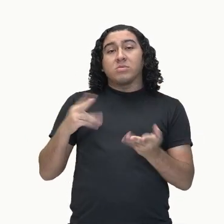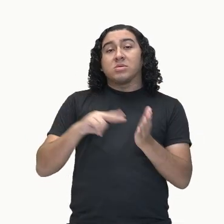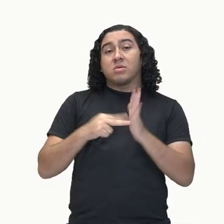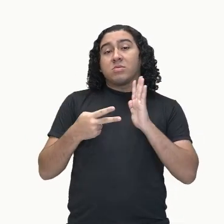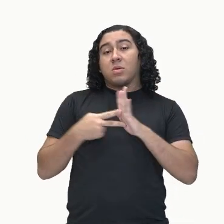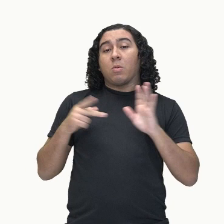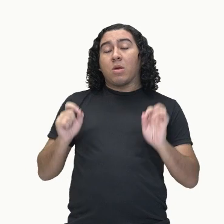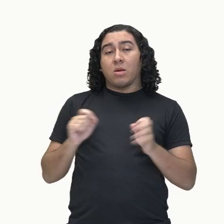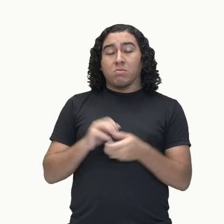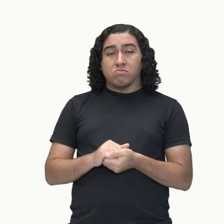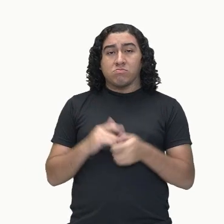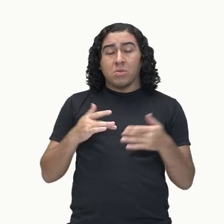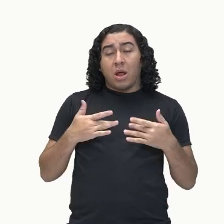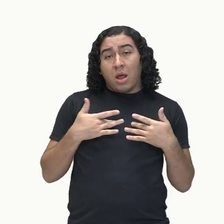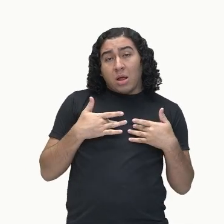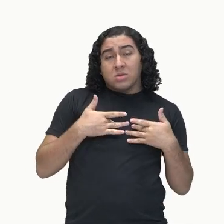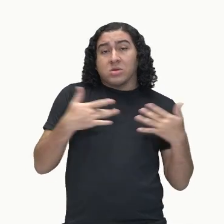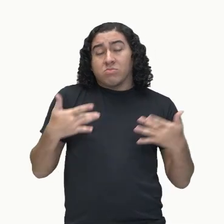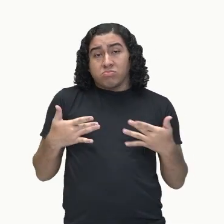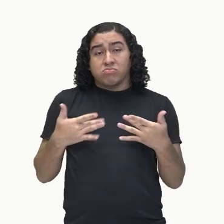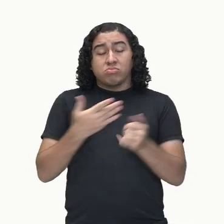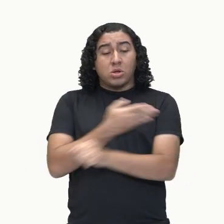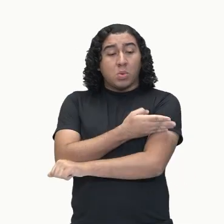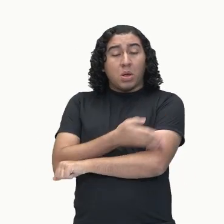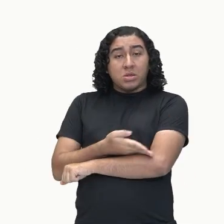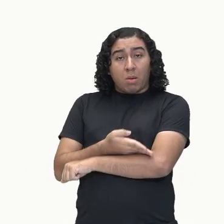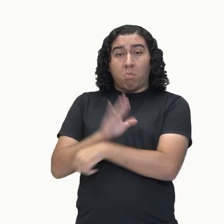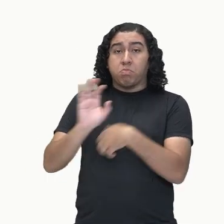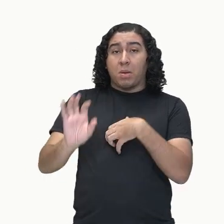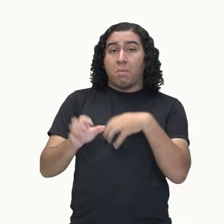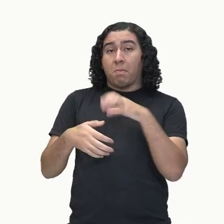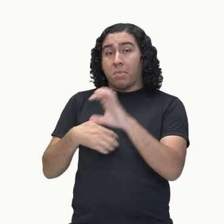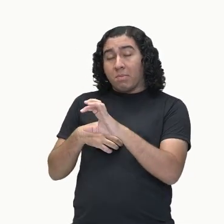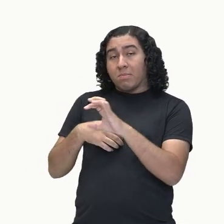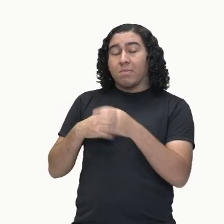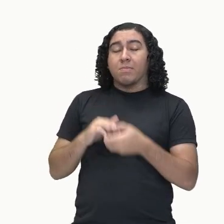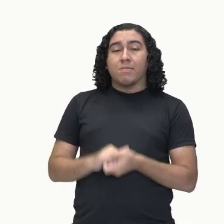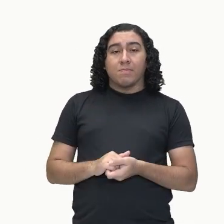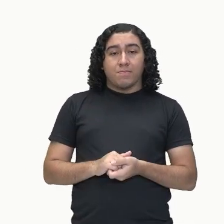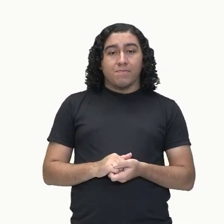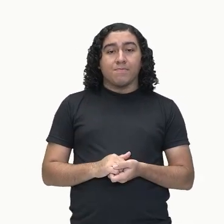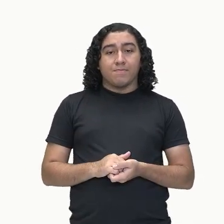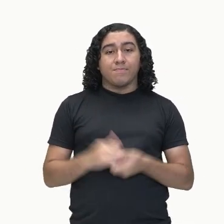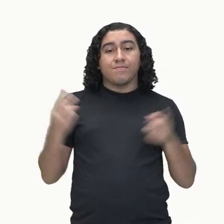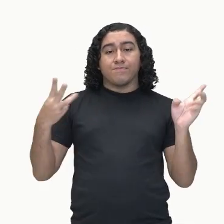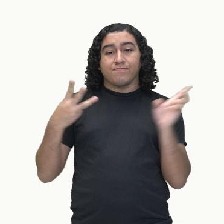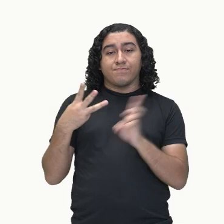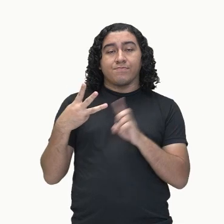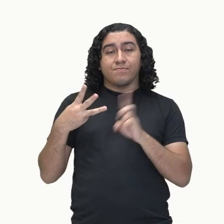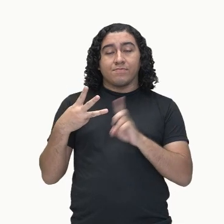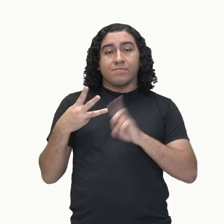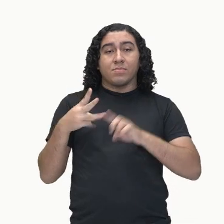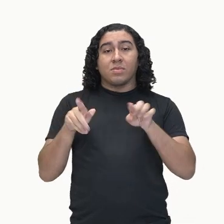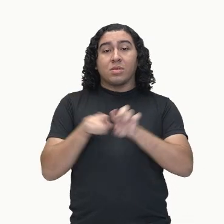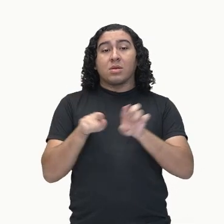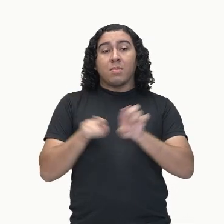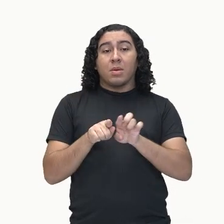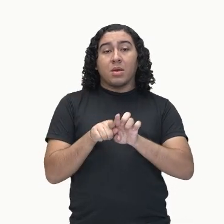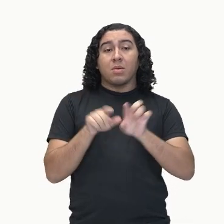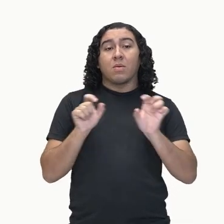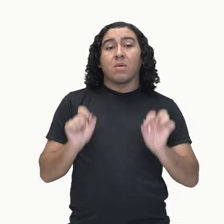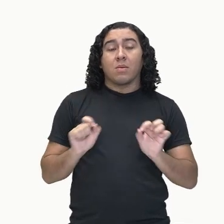gentileza educação é uma habilidade como nós nos comunicamos E também o condicional